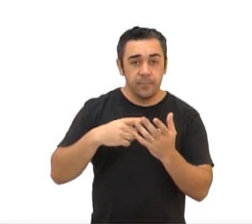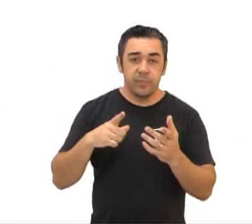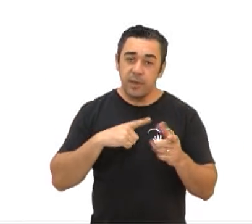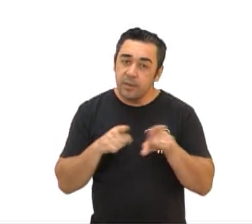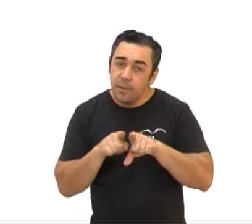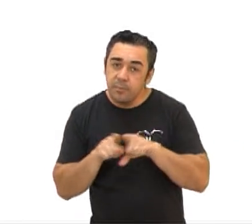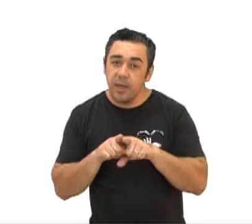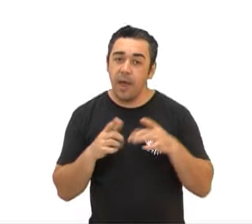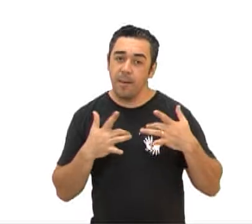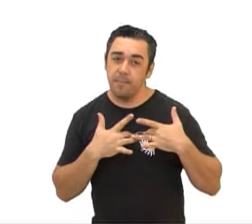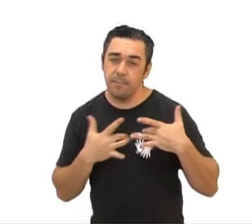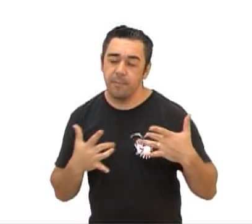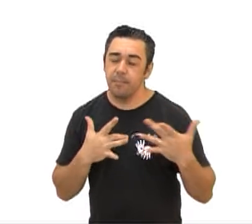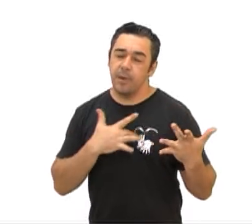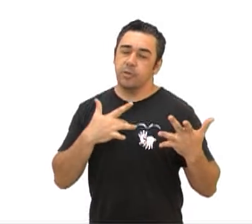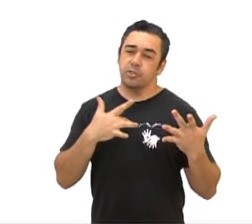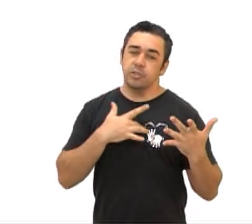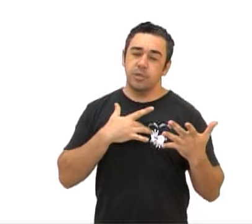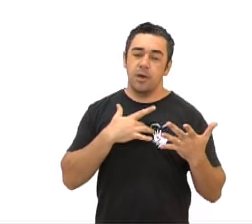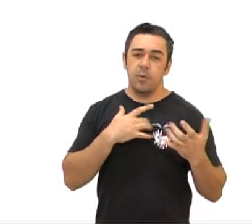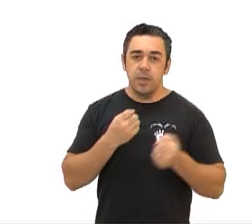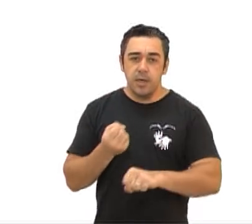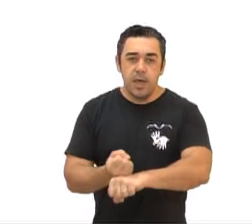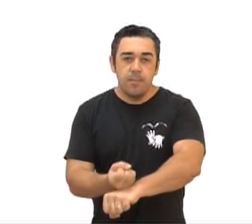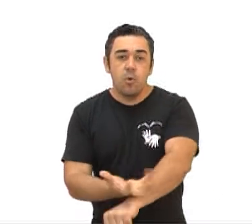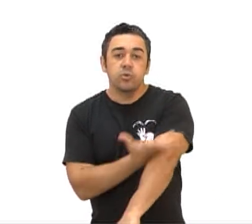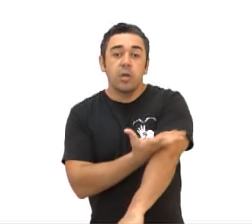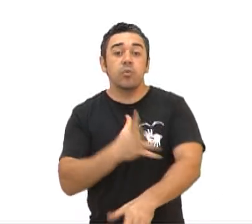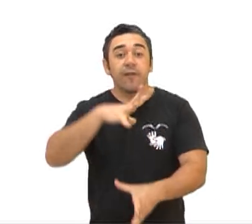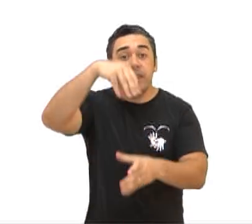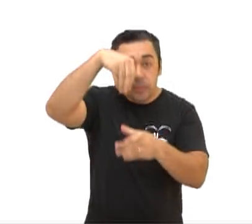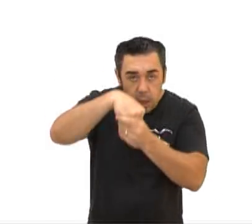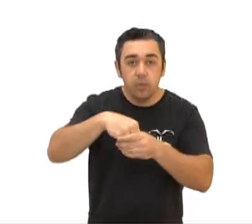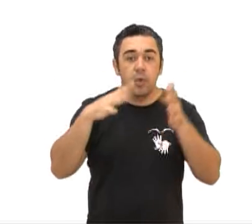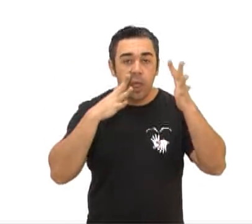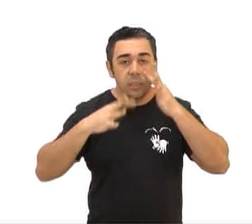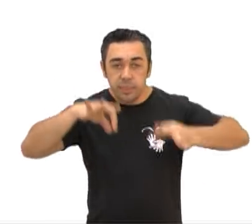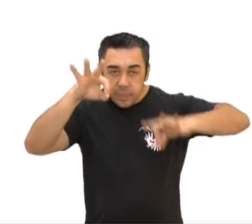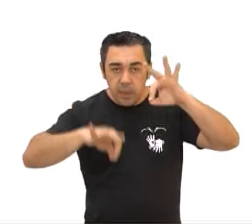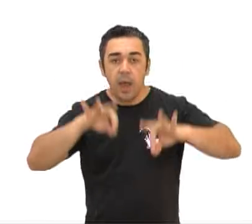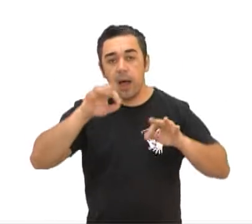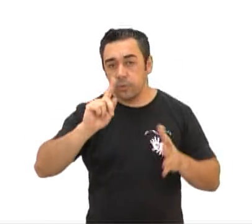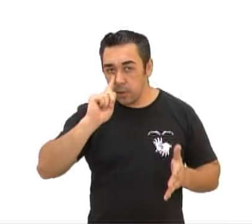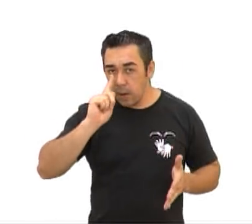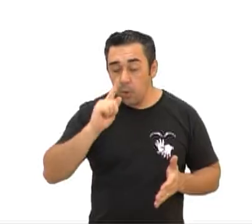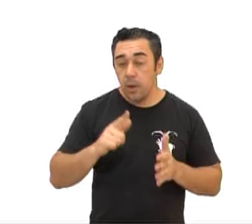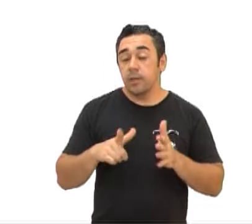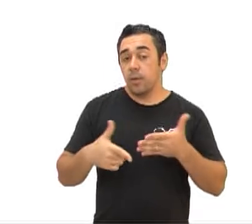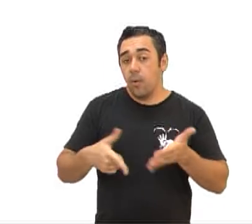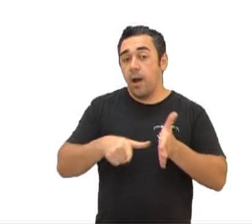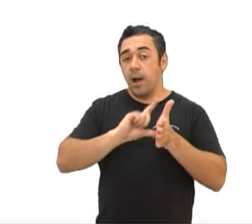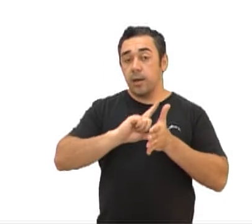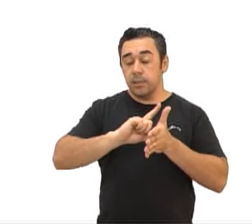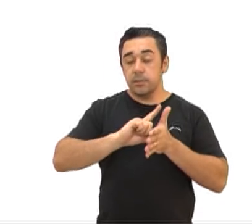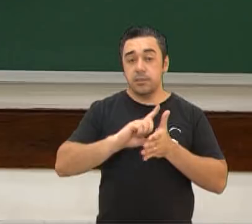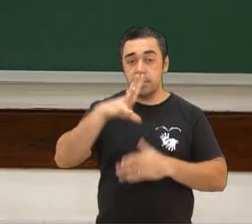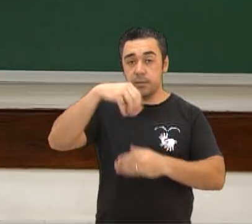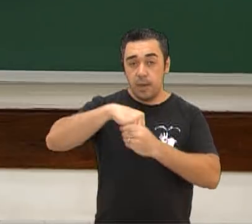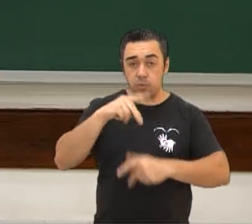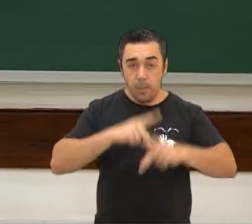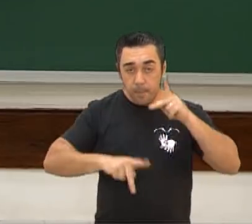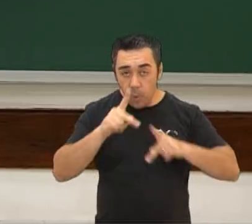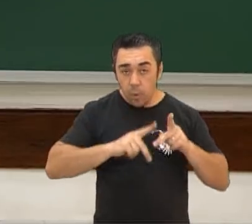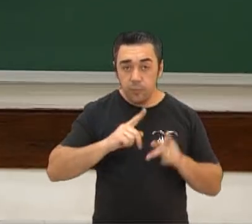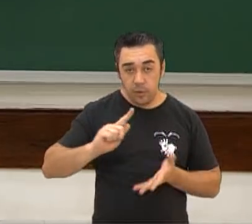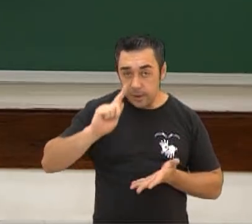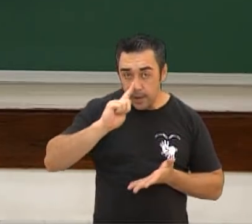paixão. E que também estavam presentes nas tragédias gregas. E os gregos pré-socráticos, os gregos antigos, né, eles entendiam